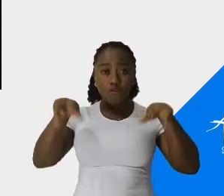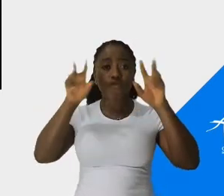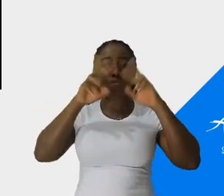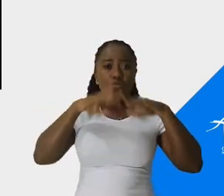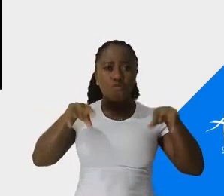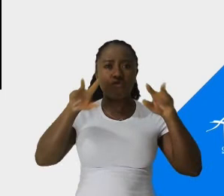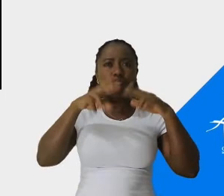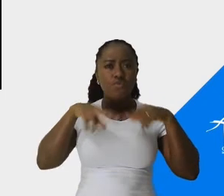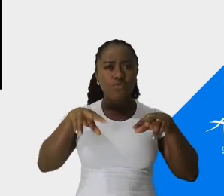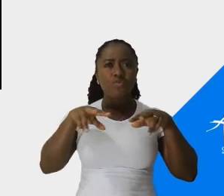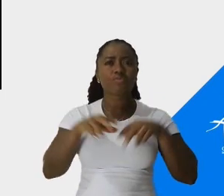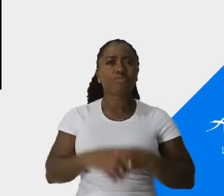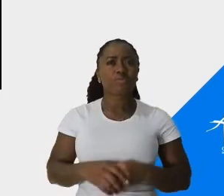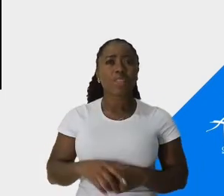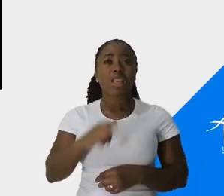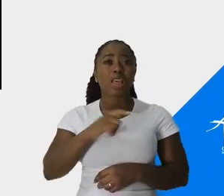simples.